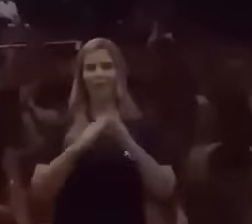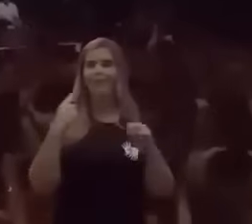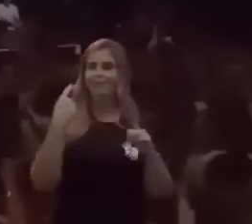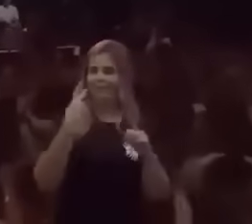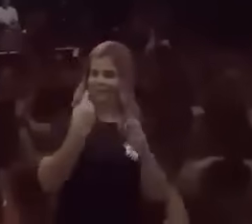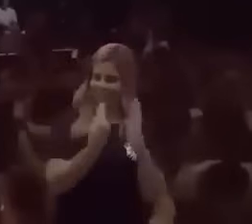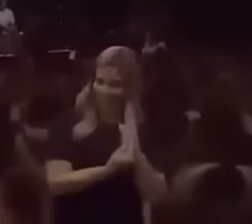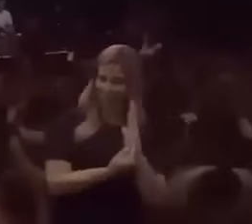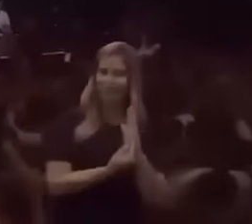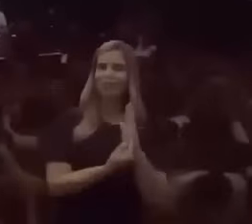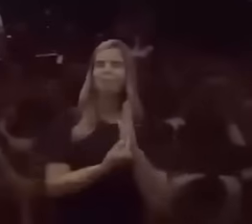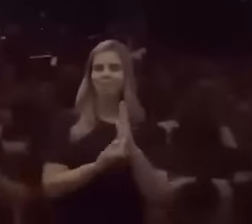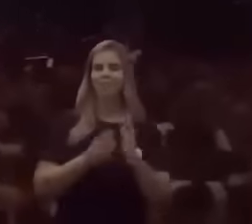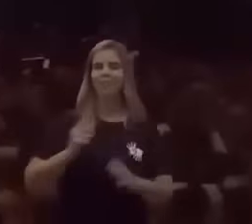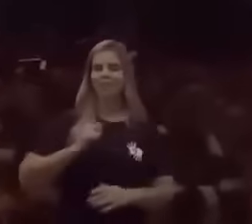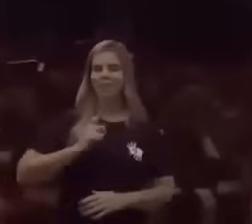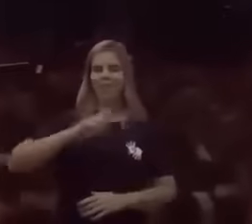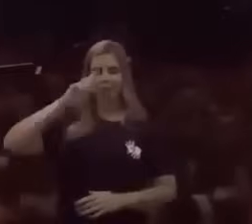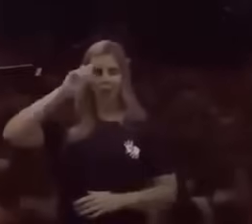suas mãos.